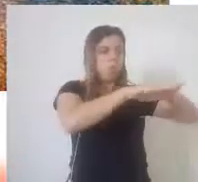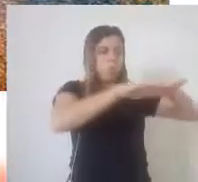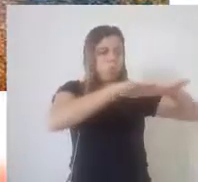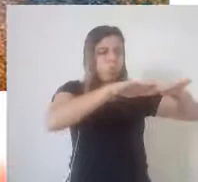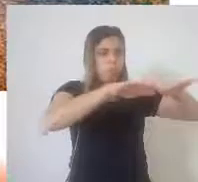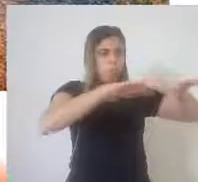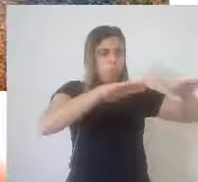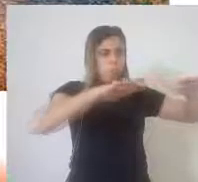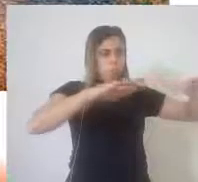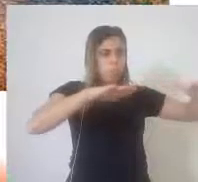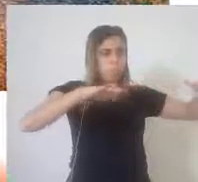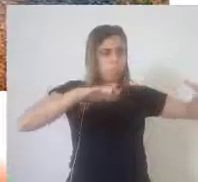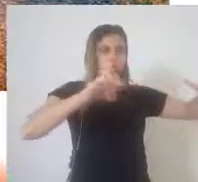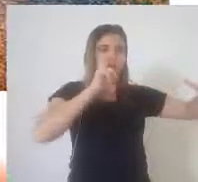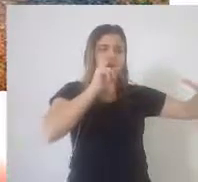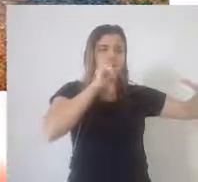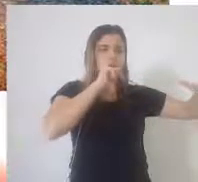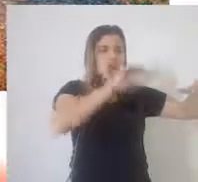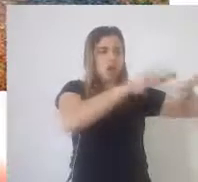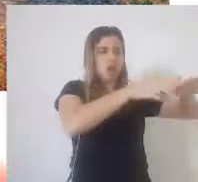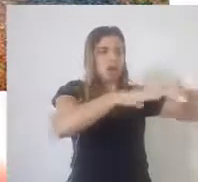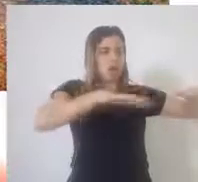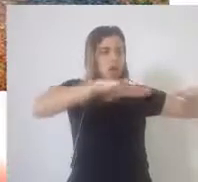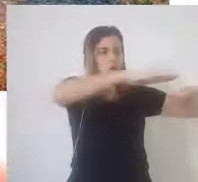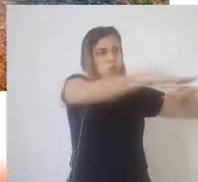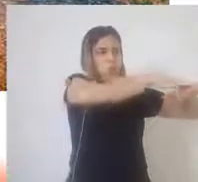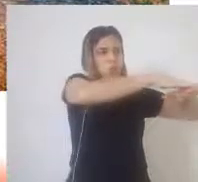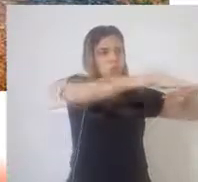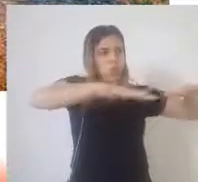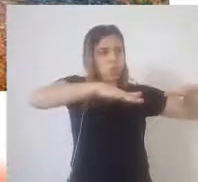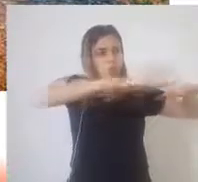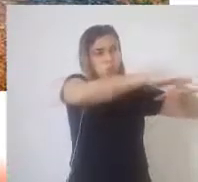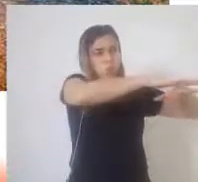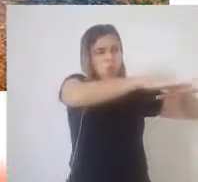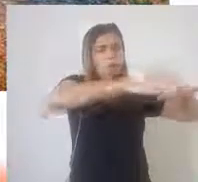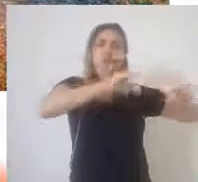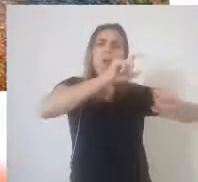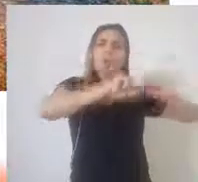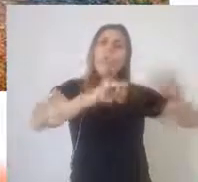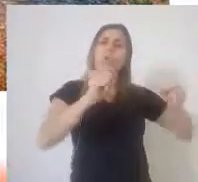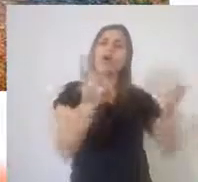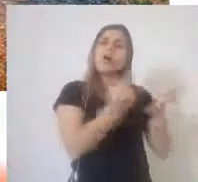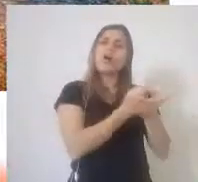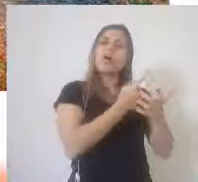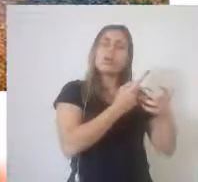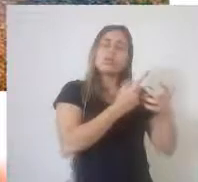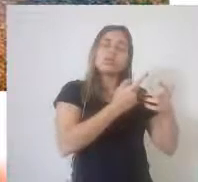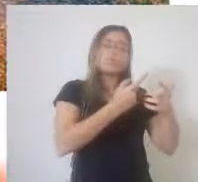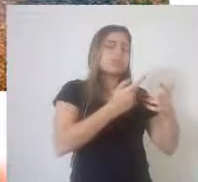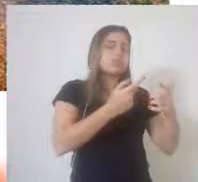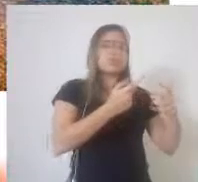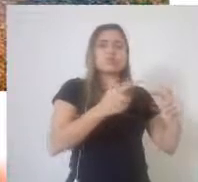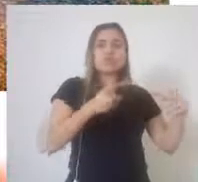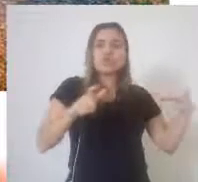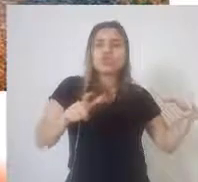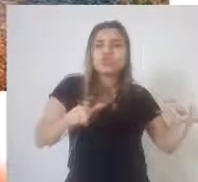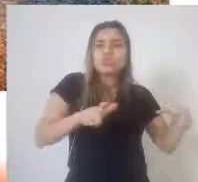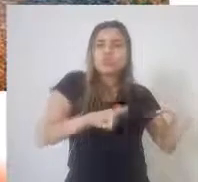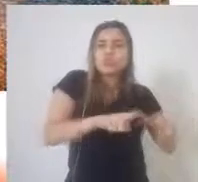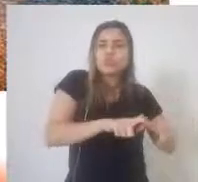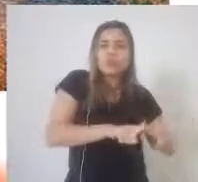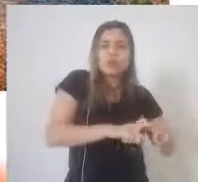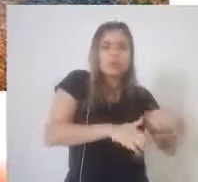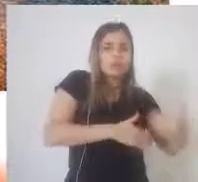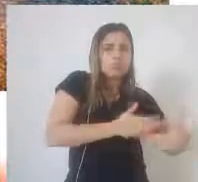ambiente com a descarga desse poluente? Ele vai reduzir a produtividade